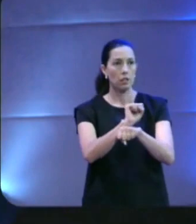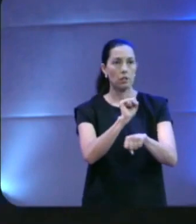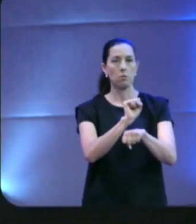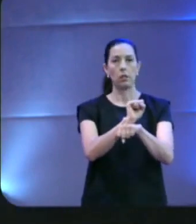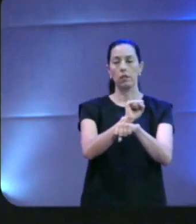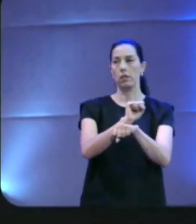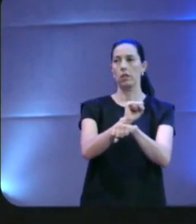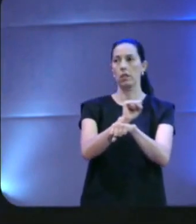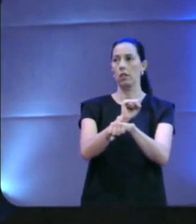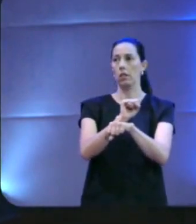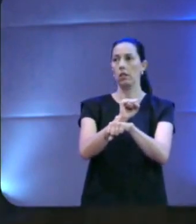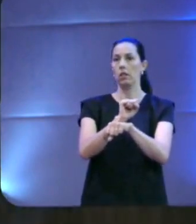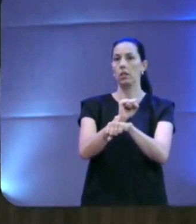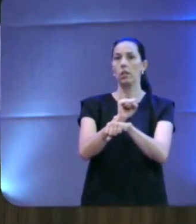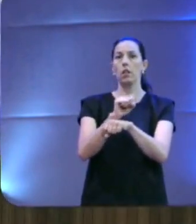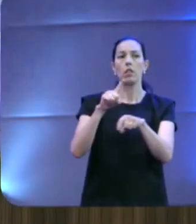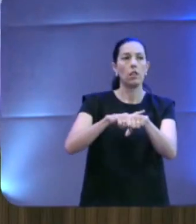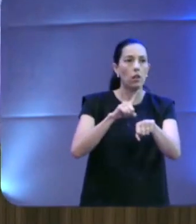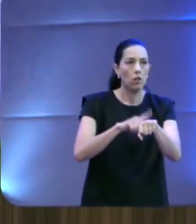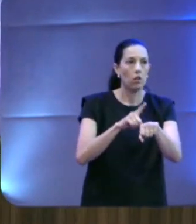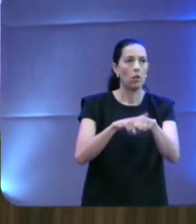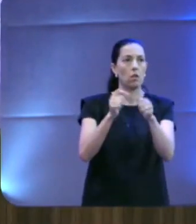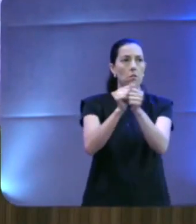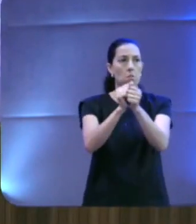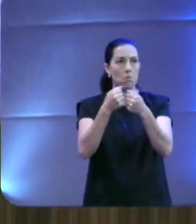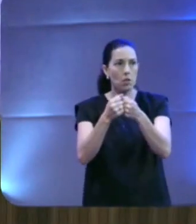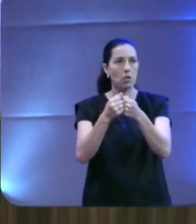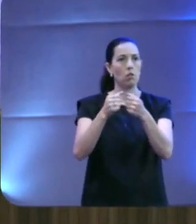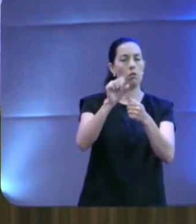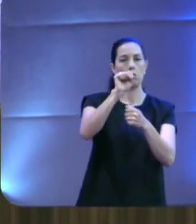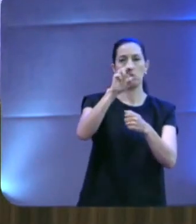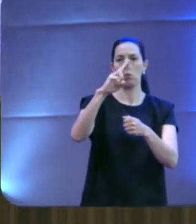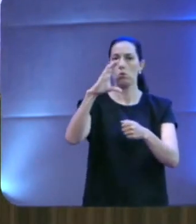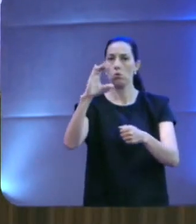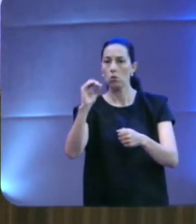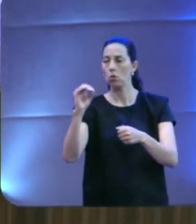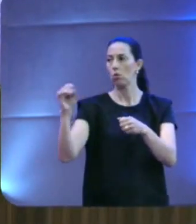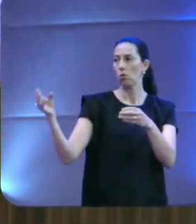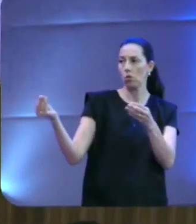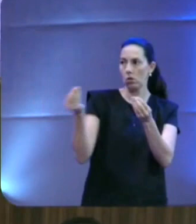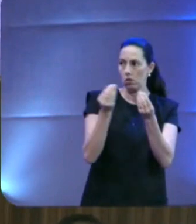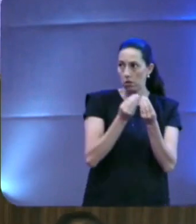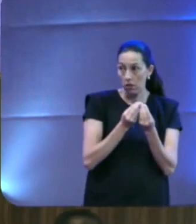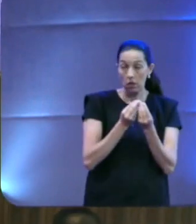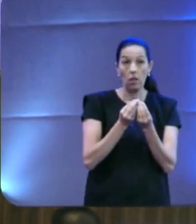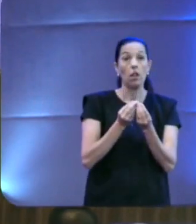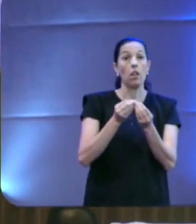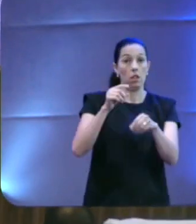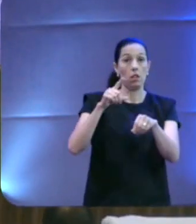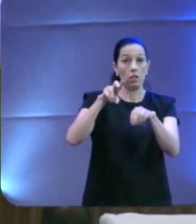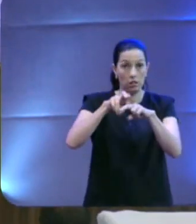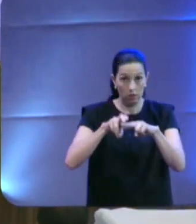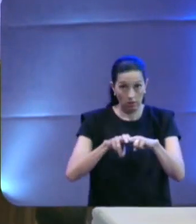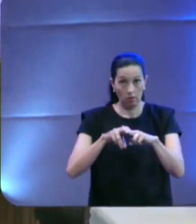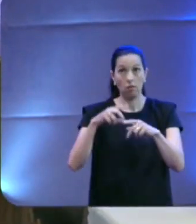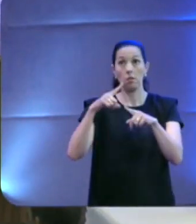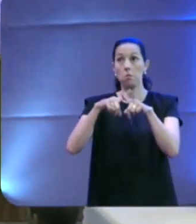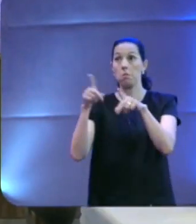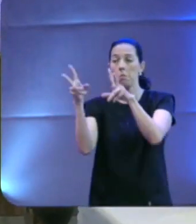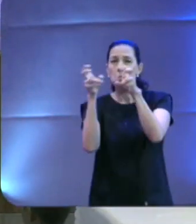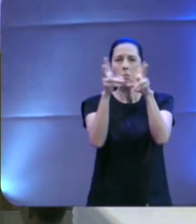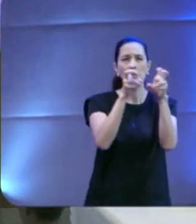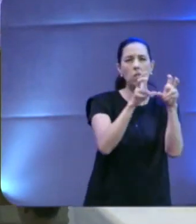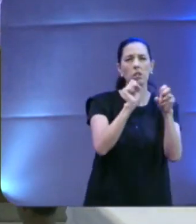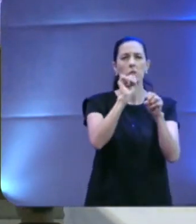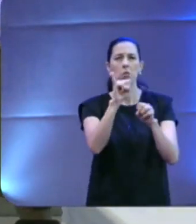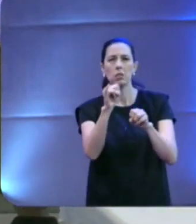assentar, ok? Esse é um momento muito especial para a nossa igreja. É um momento muito especial, porque